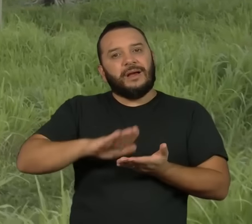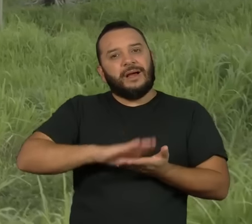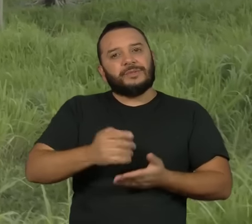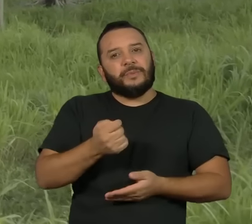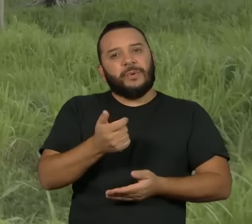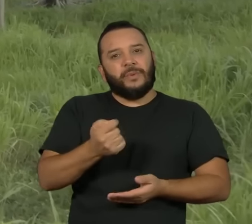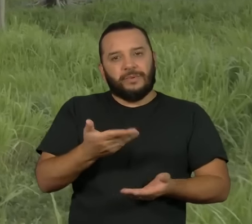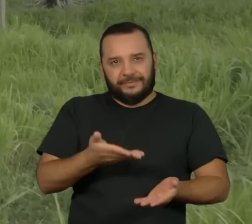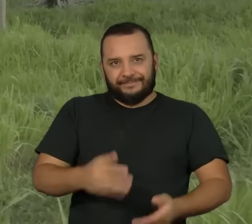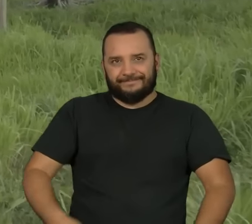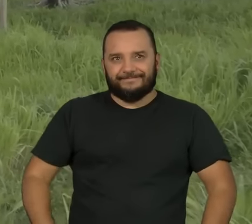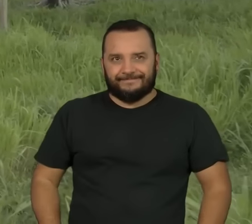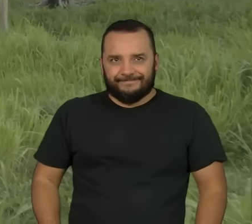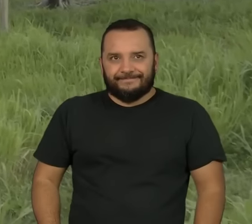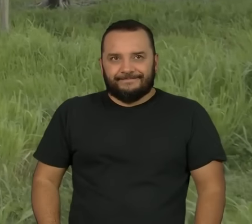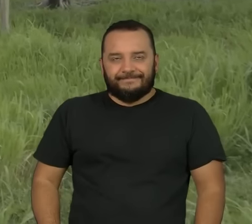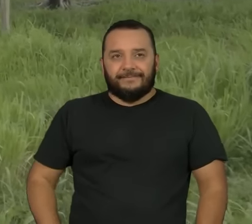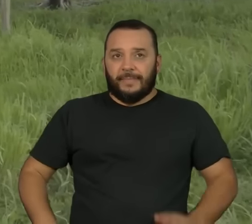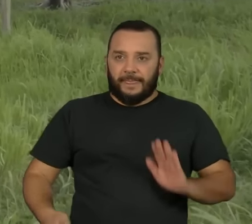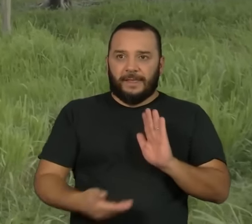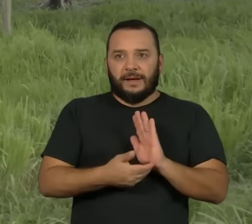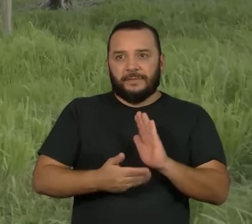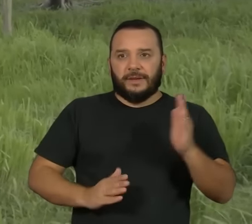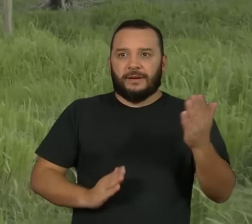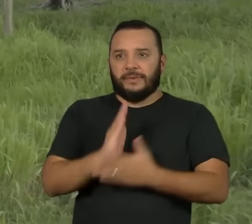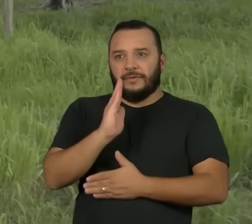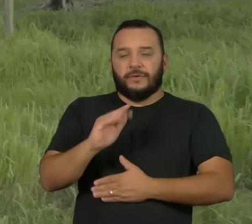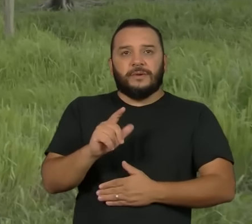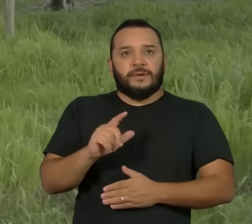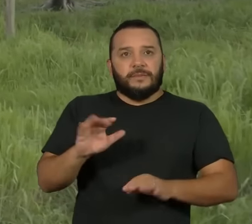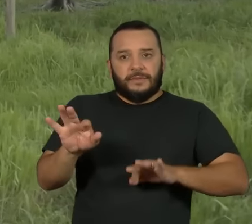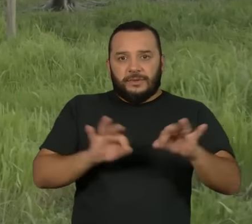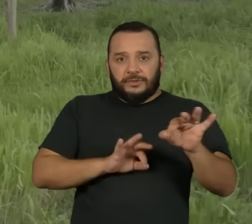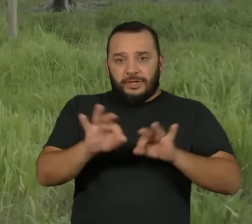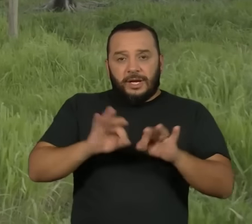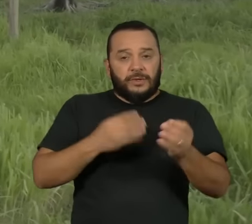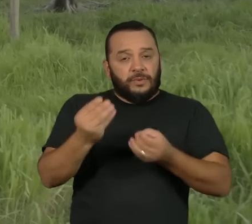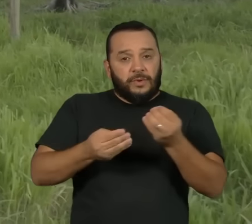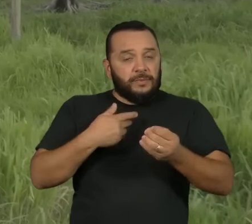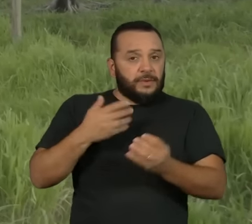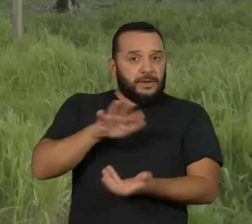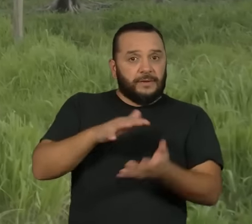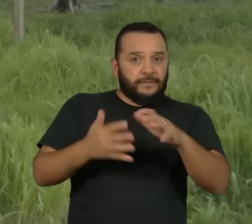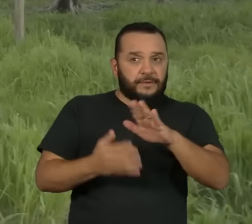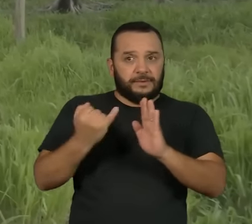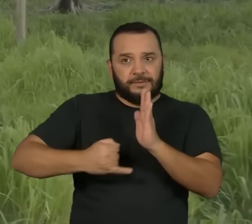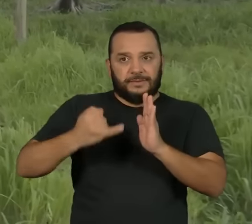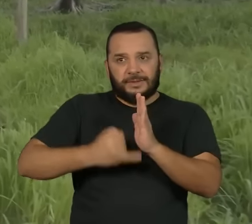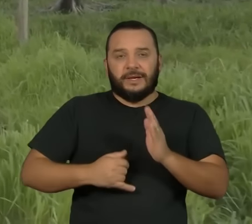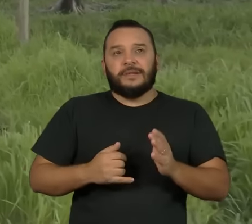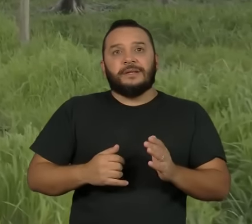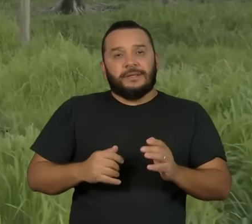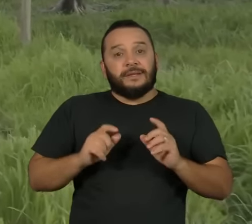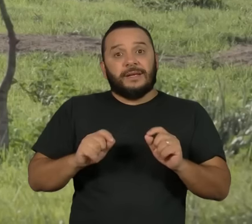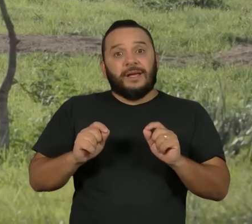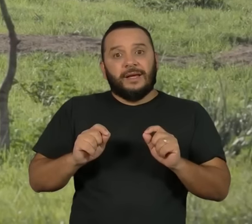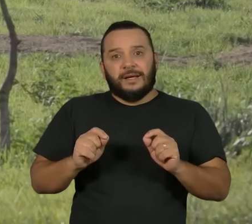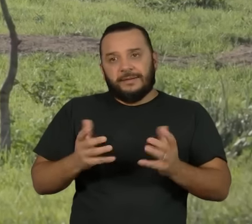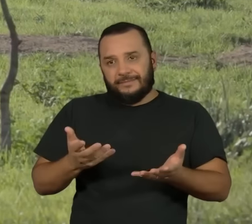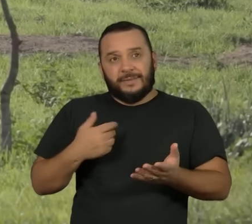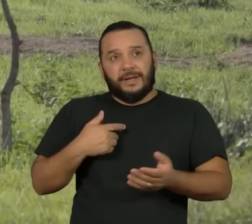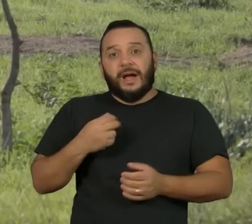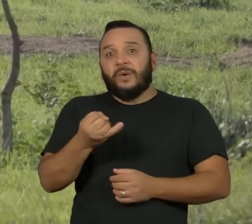A Câmara dos Deputados aprovou o projeto de regulamentação da reforma tributária que prevê isenção total de